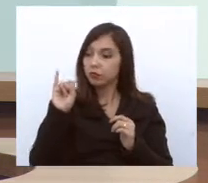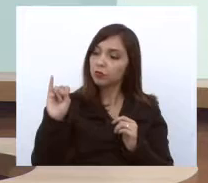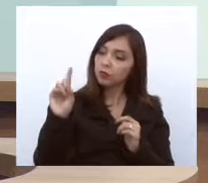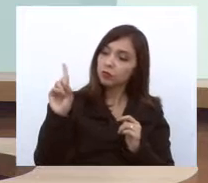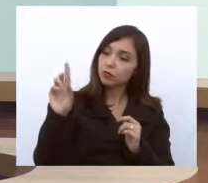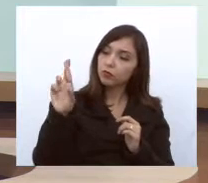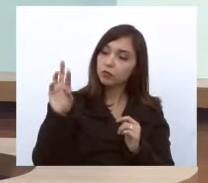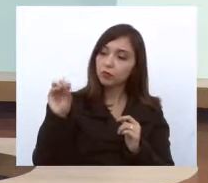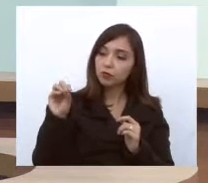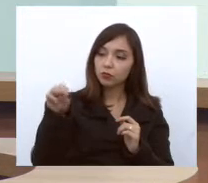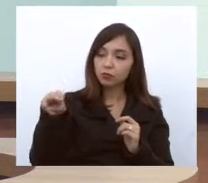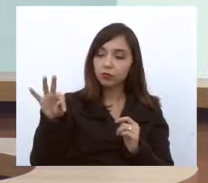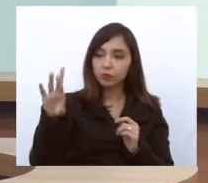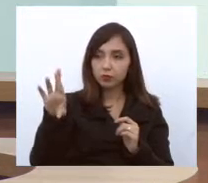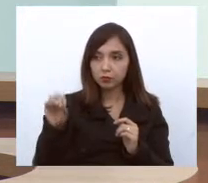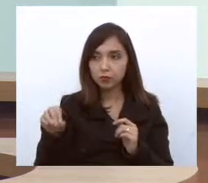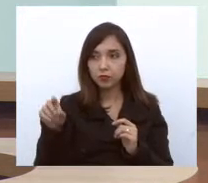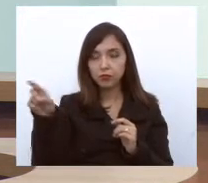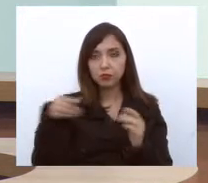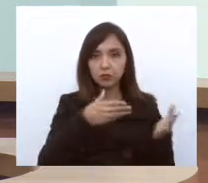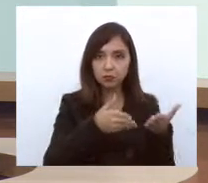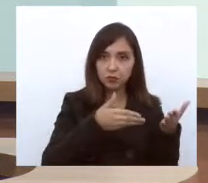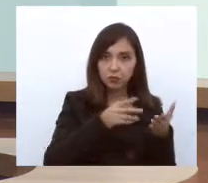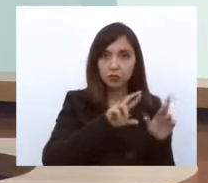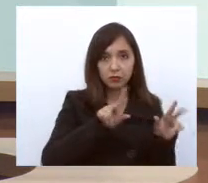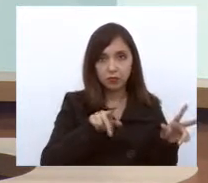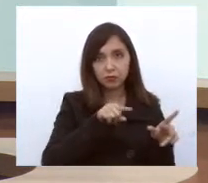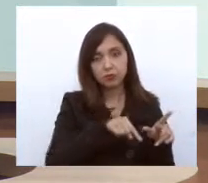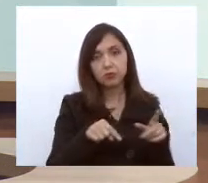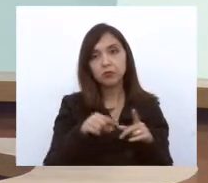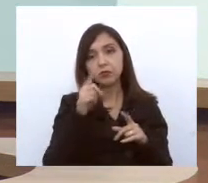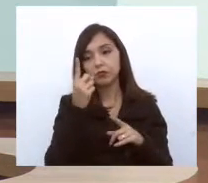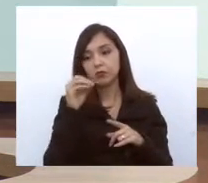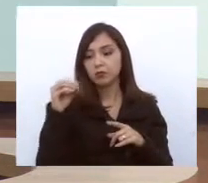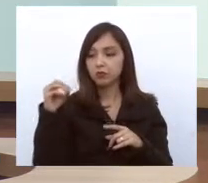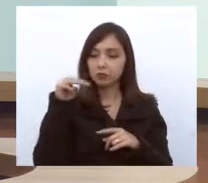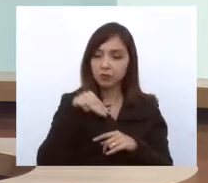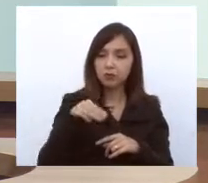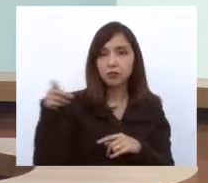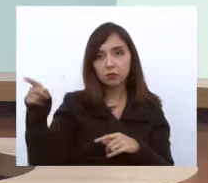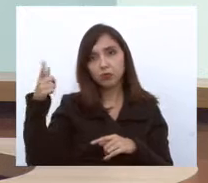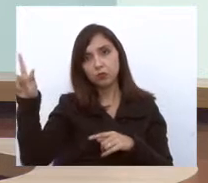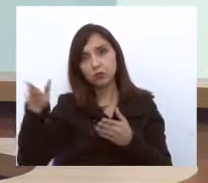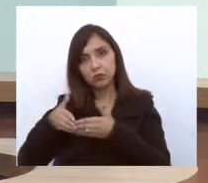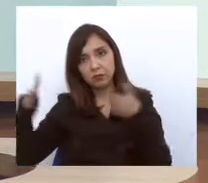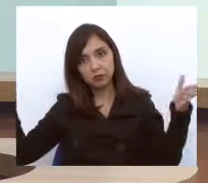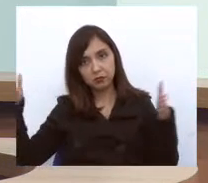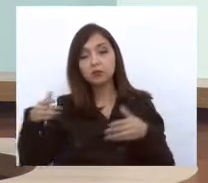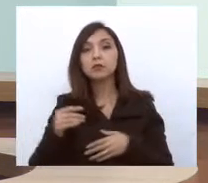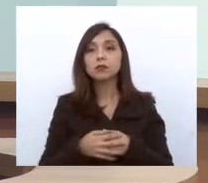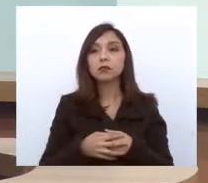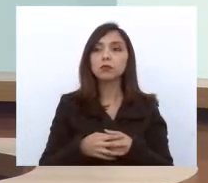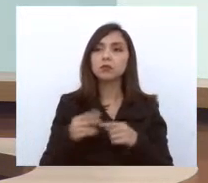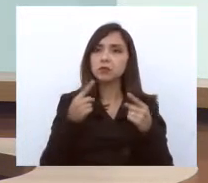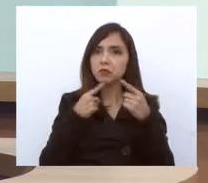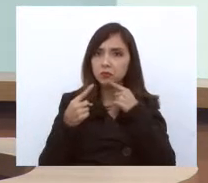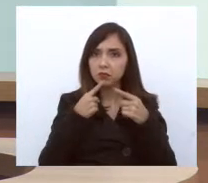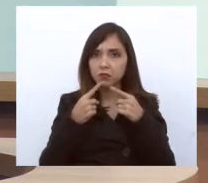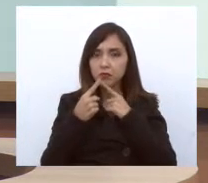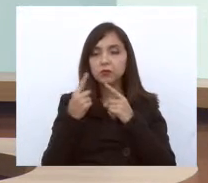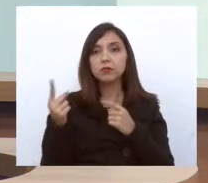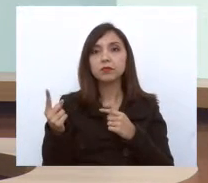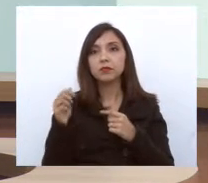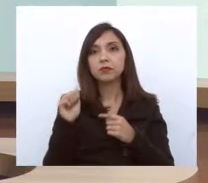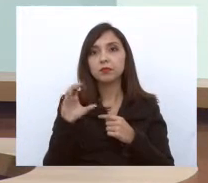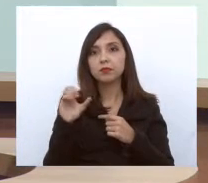né? E tem uma pequena diferença que aqui trata de habitações de até 100 metros e a do vereador é mais ampla. Conversei com a assessoria